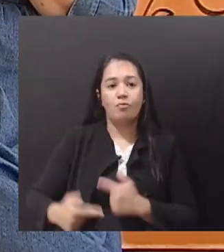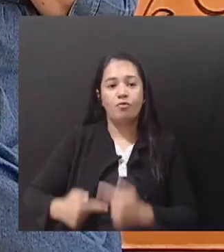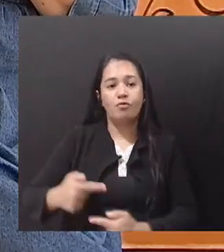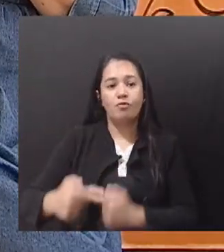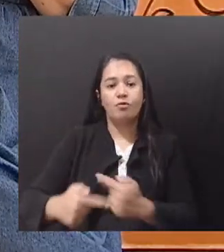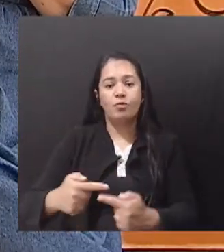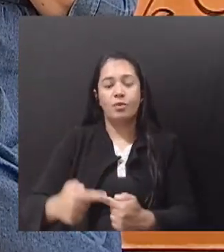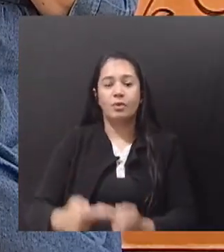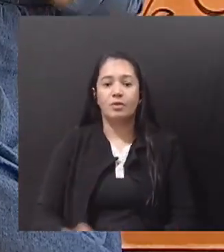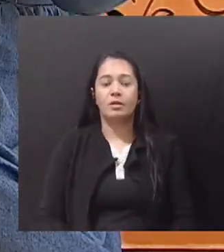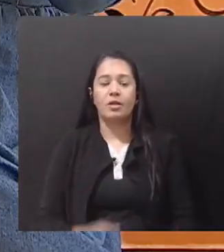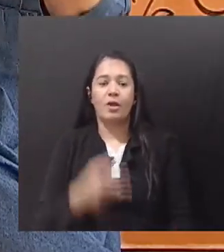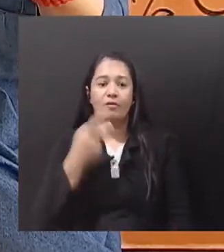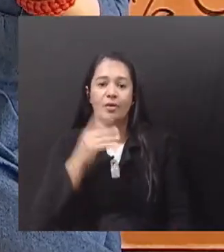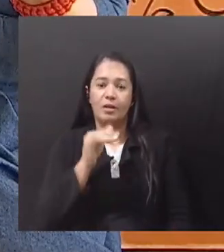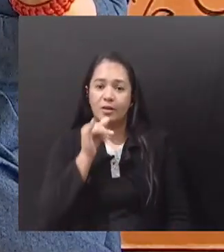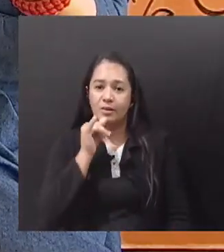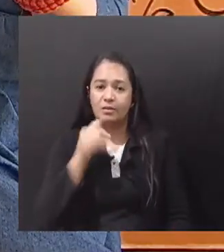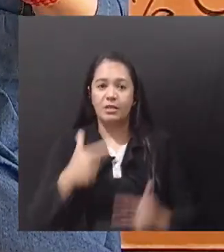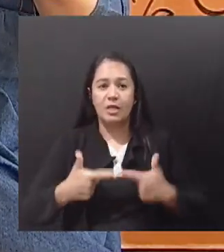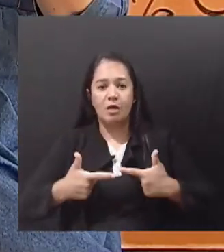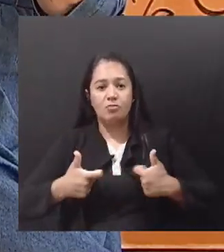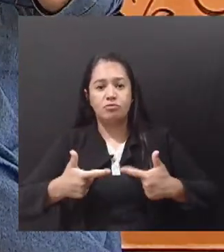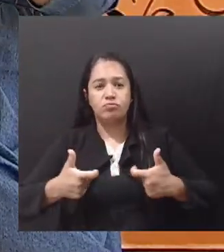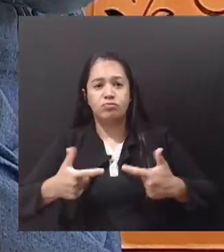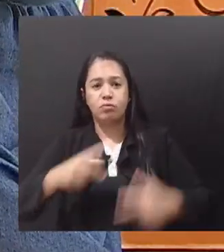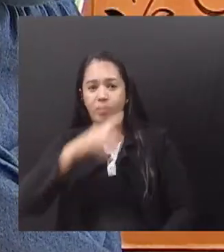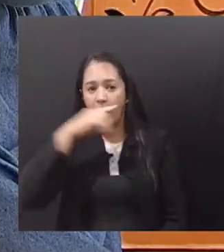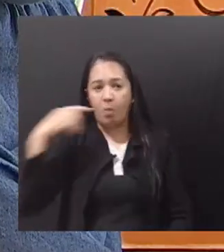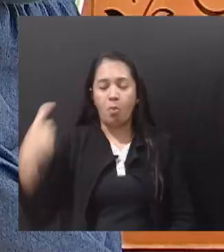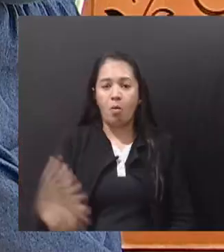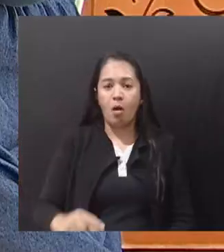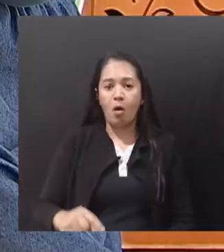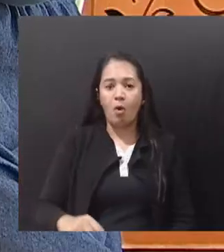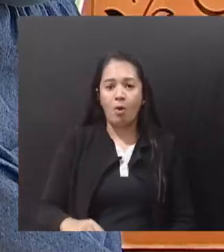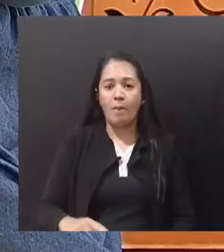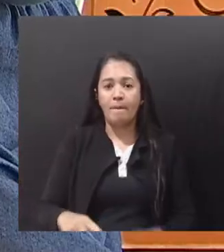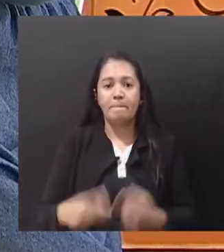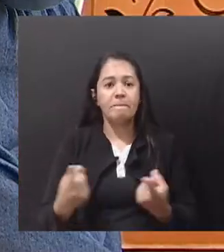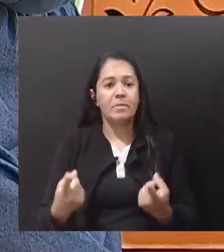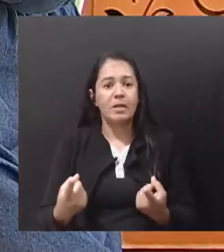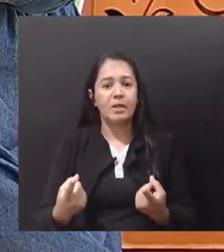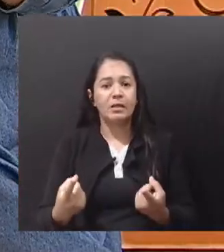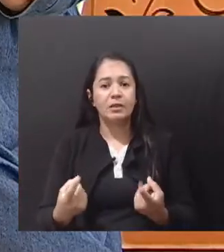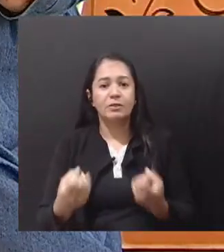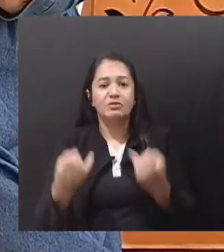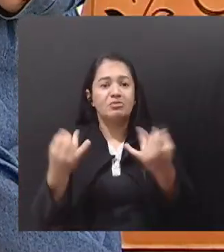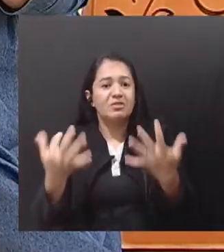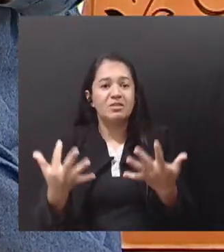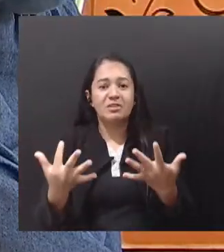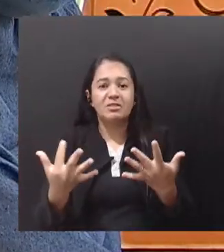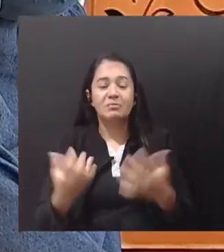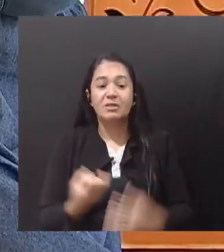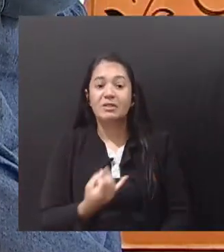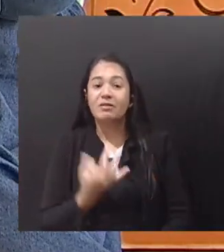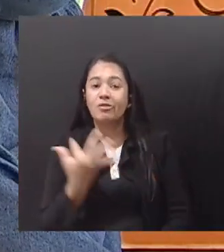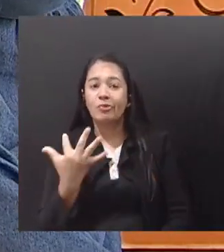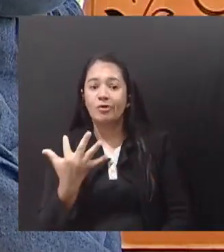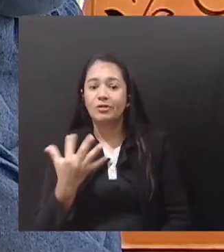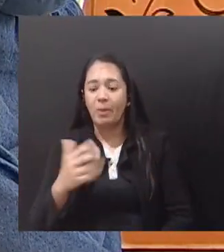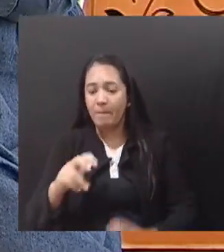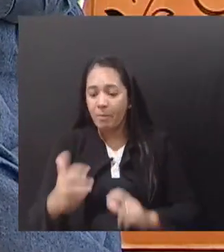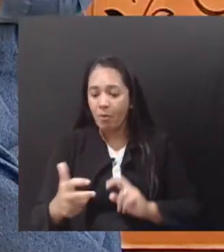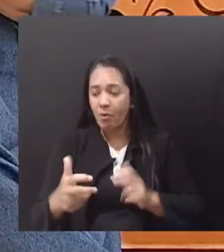se fala, por exemplo, da guerra da Ucrânia, mas não se mede, não se fala dos números dos mortos